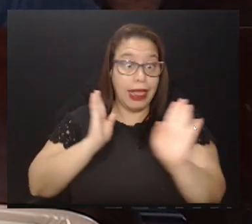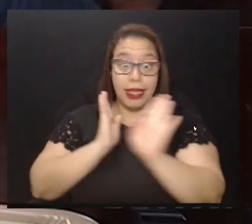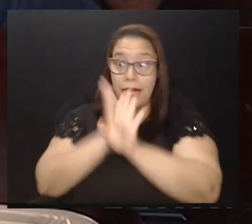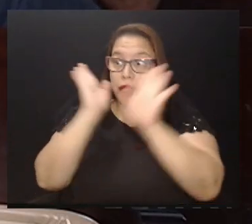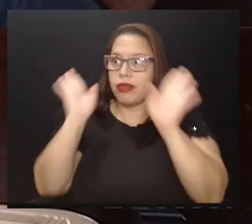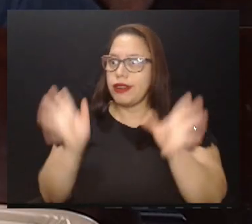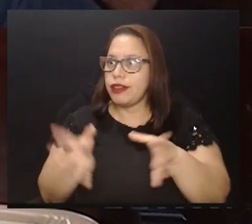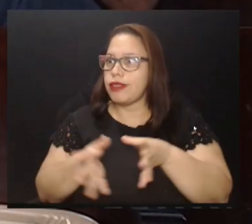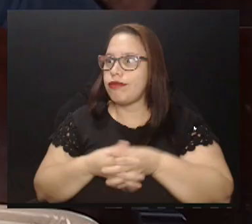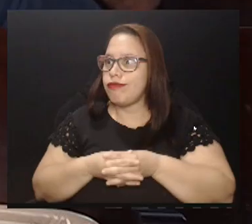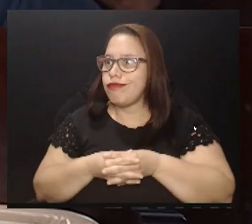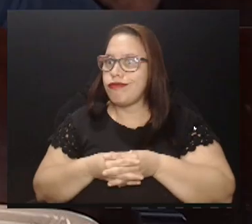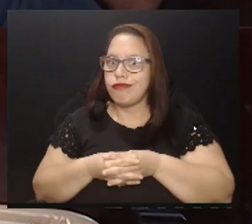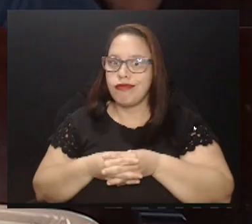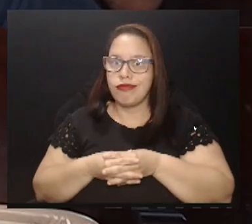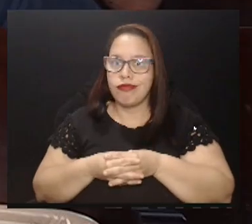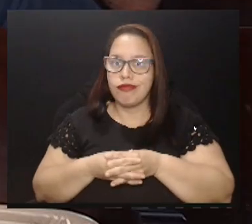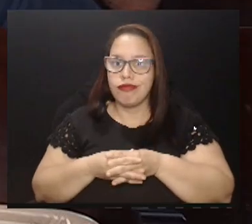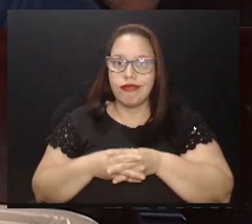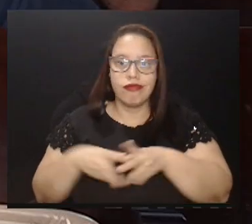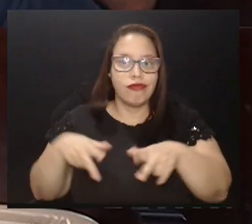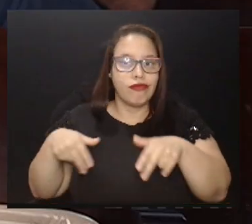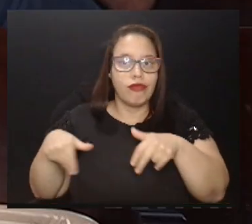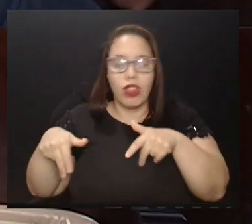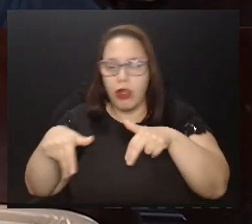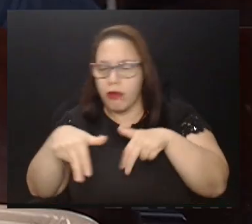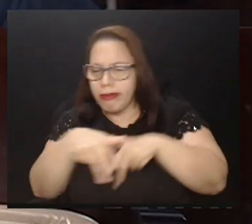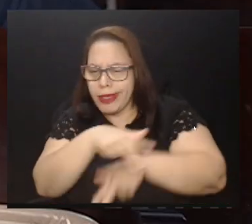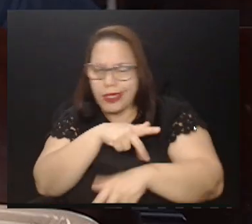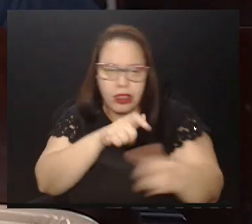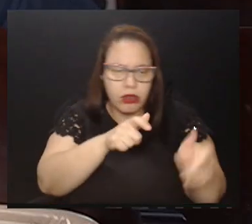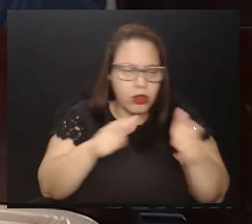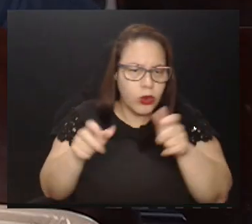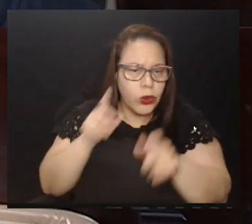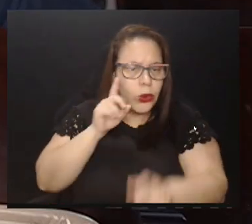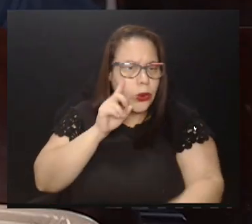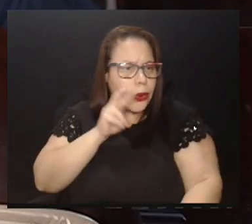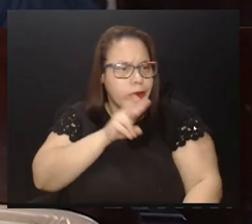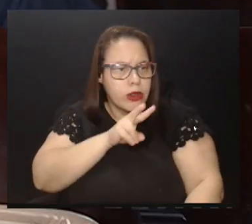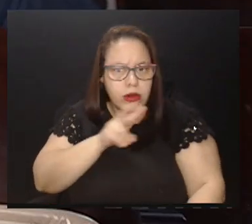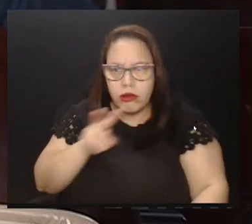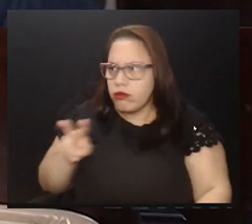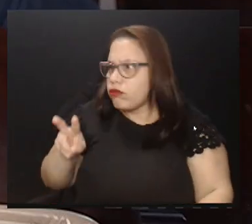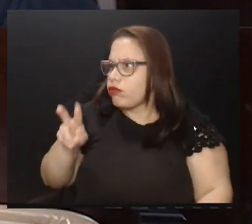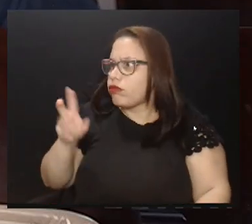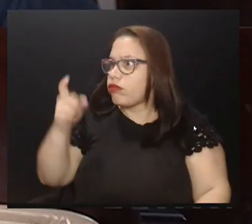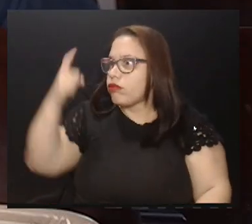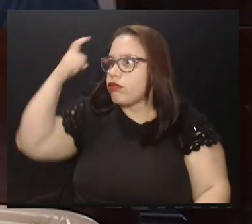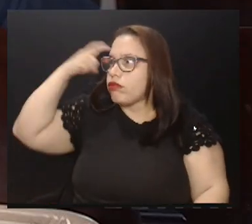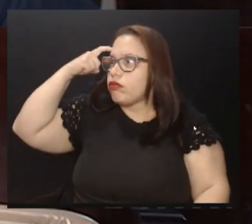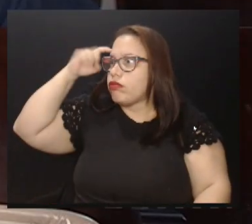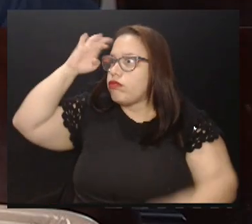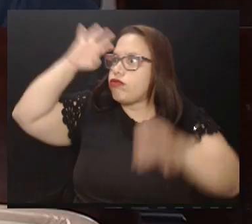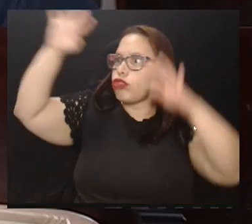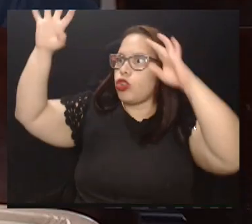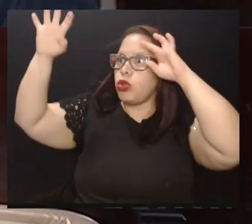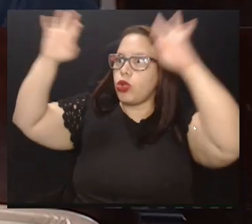tá passando por algum lugar, tal, e de repente bate uma coisa e começa a nascer um